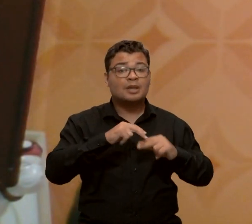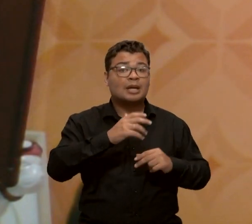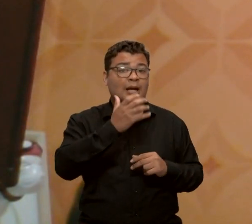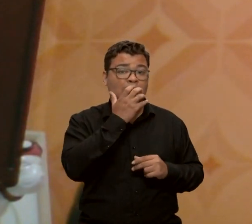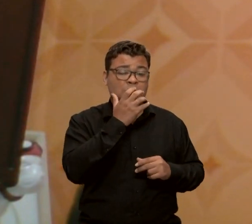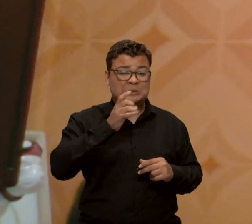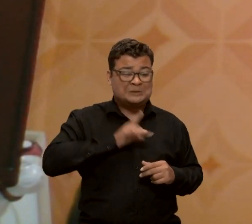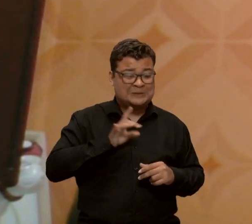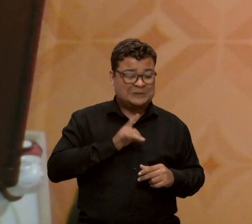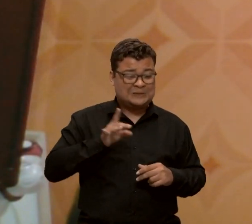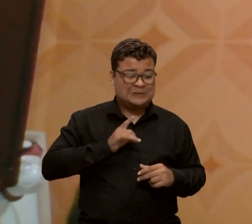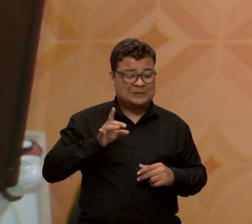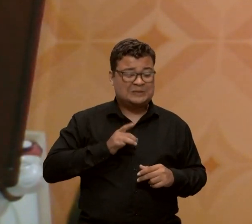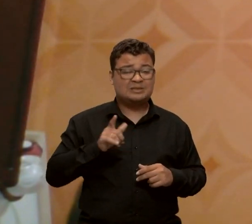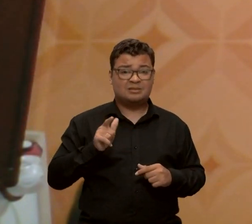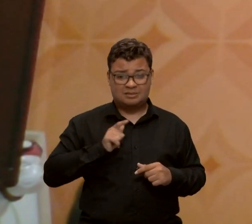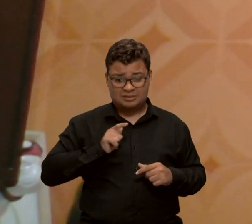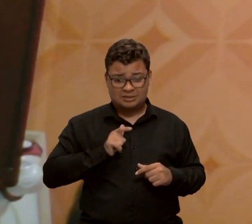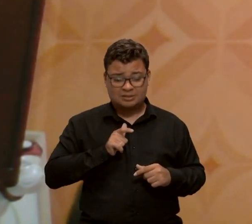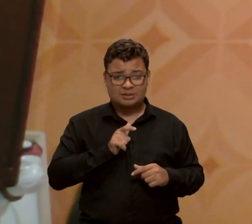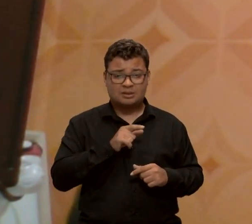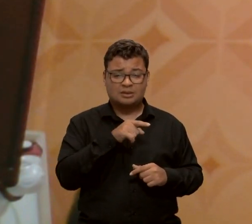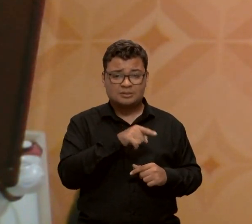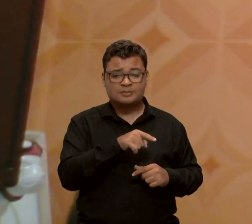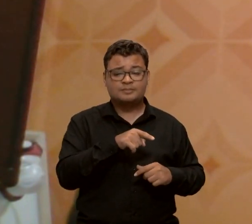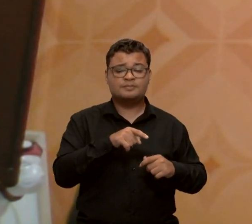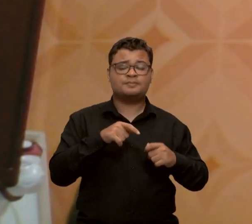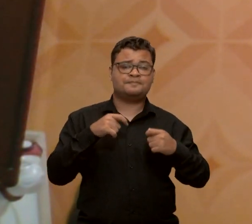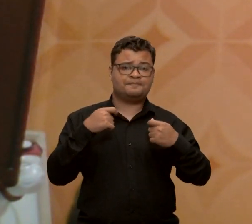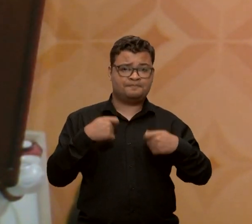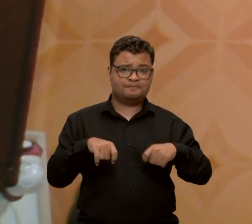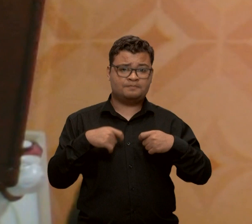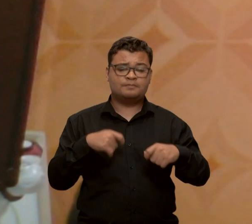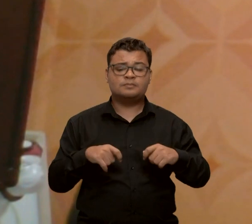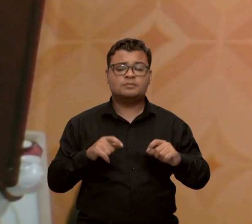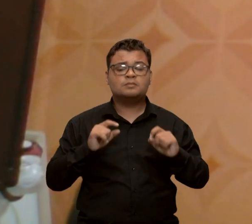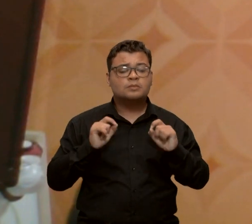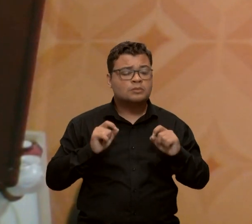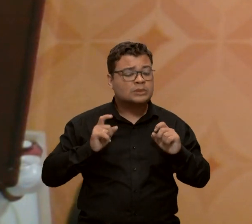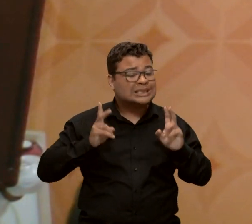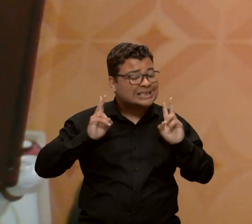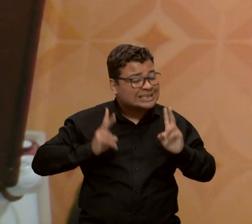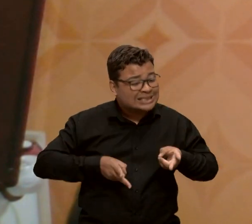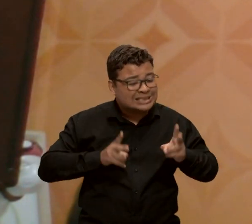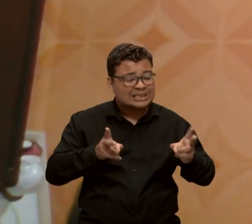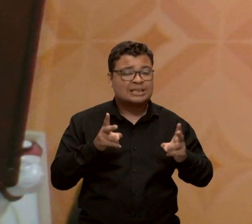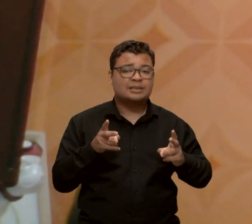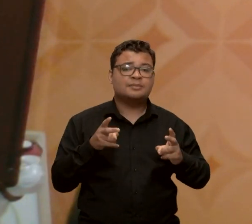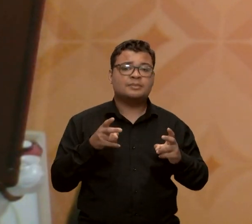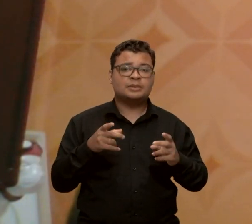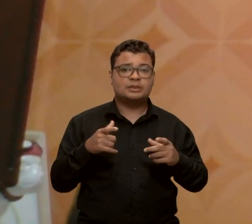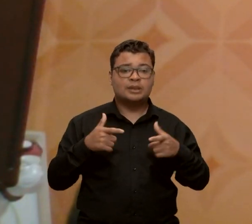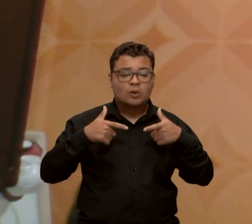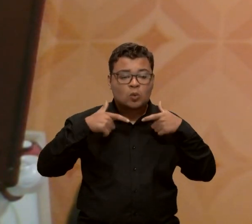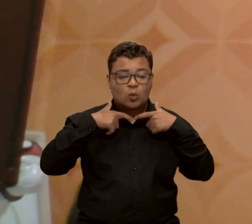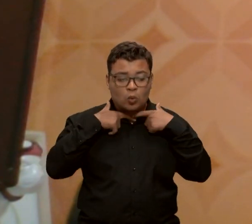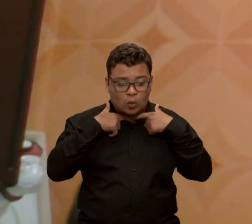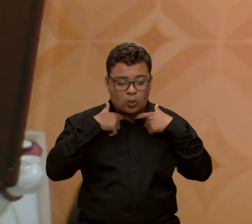tem medo desses ruídos muito altos, ele precisa estar sempre com coleira e plaquinha